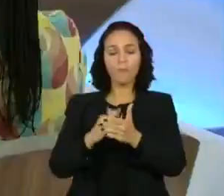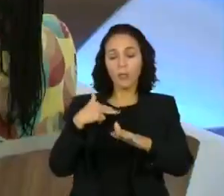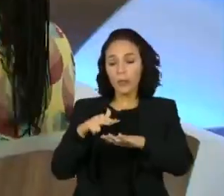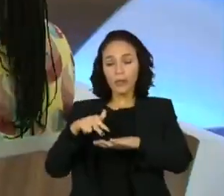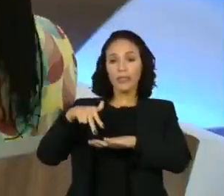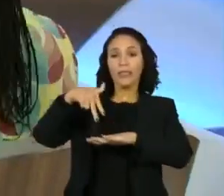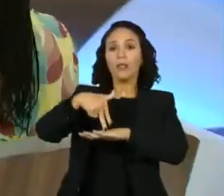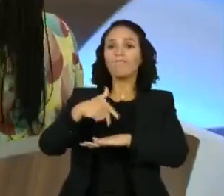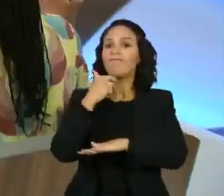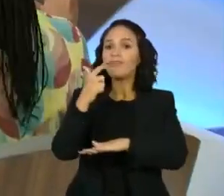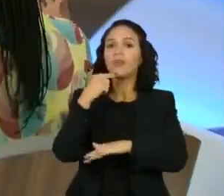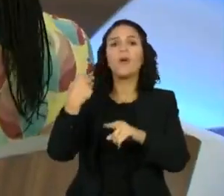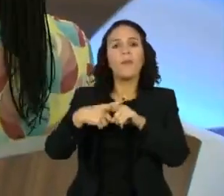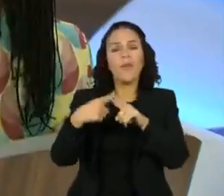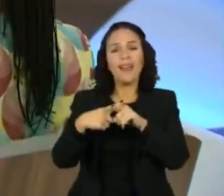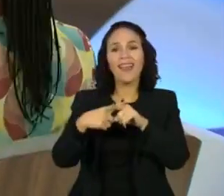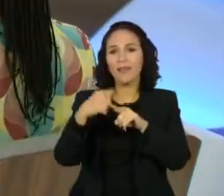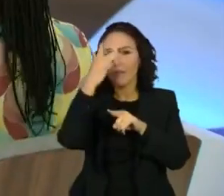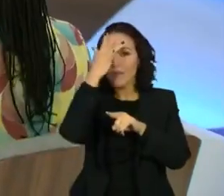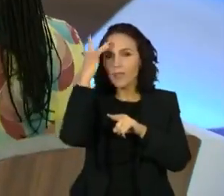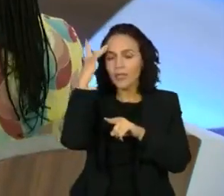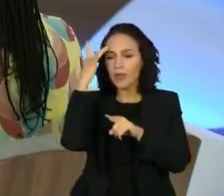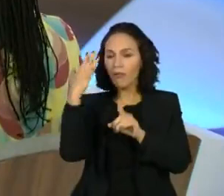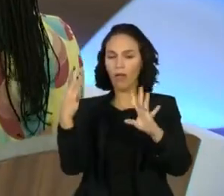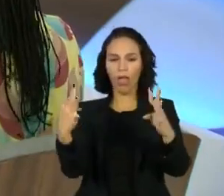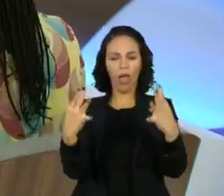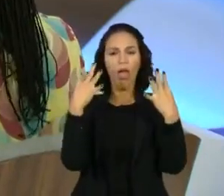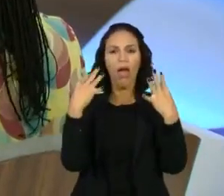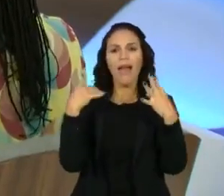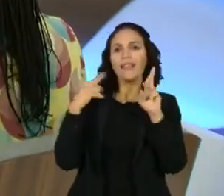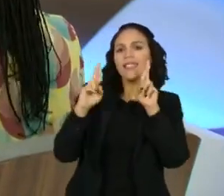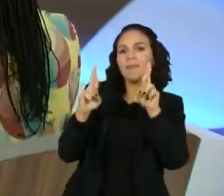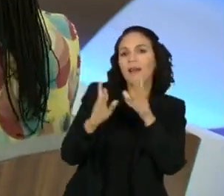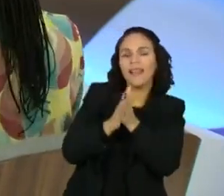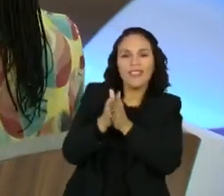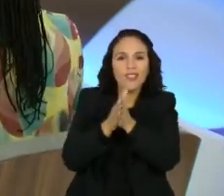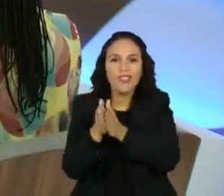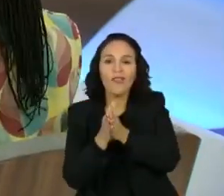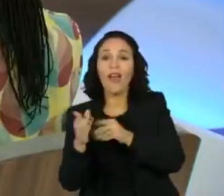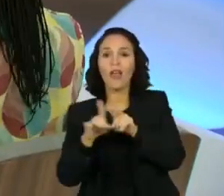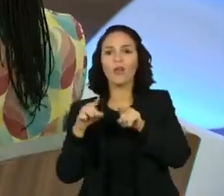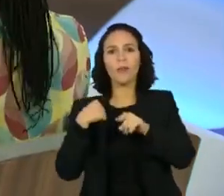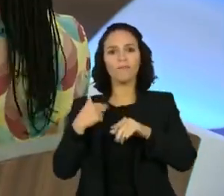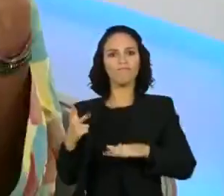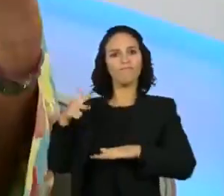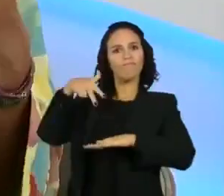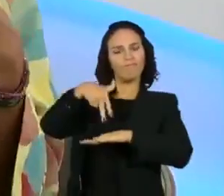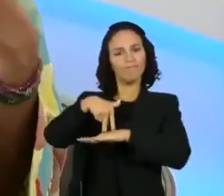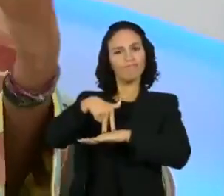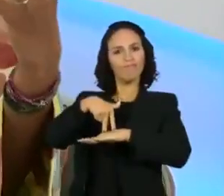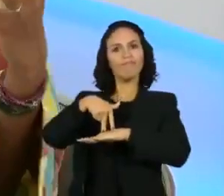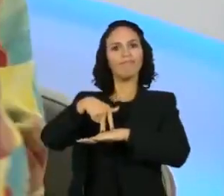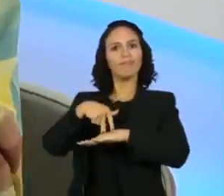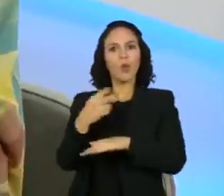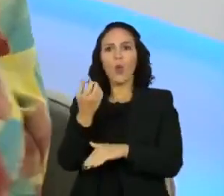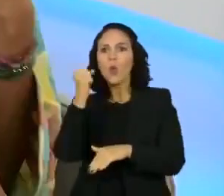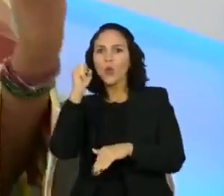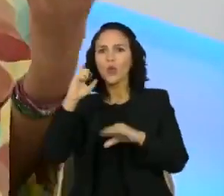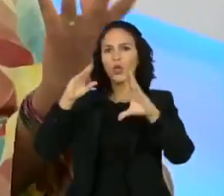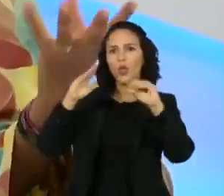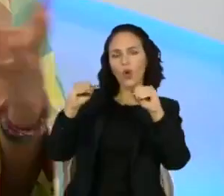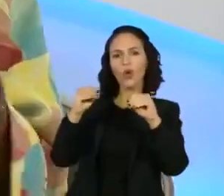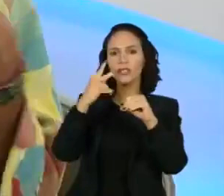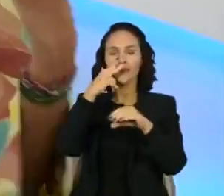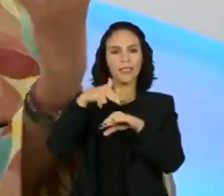da... dos outros. Minha e dos outros e de tudo. A partir do momento que eu estava ali, protagonista da novela das oito, uma Helena do Manuel Carlos, uma personagem